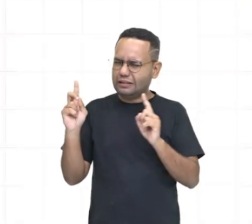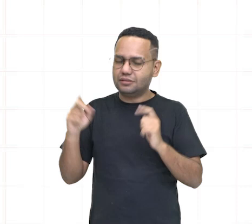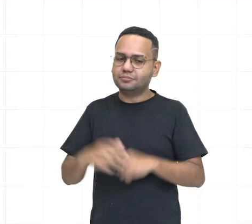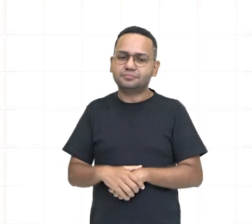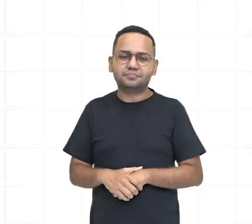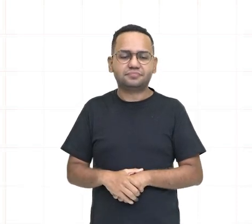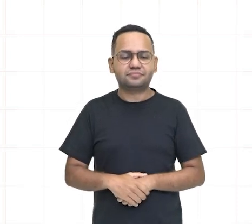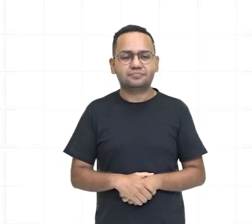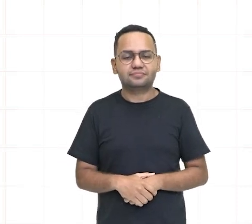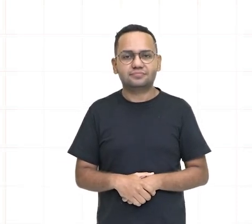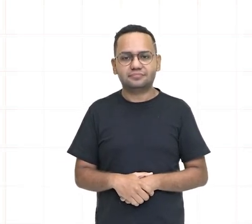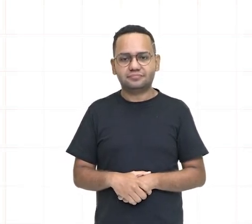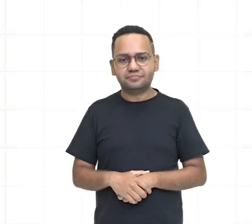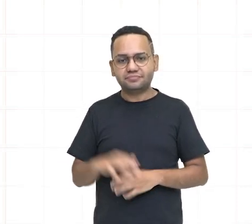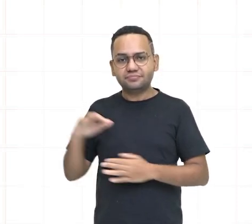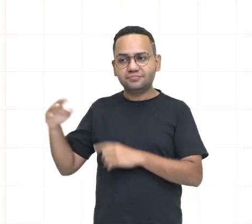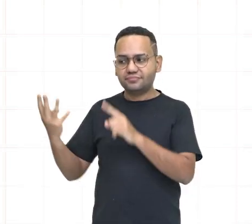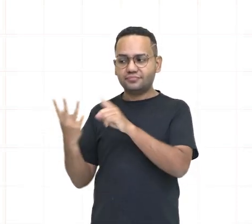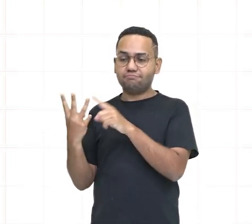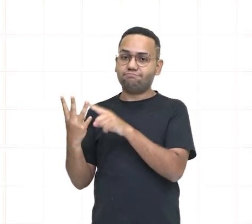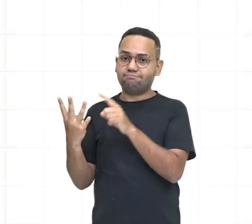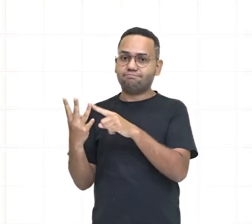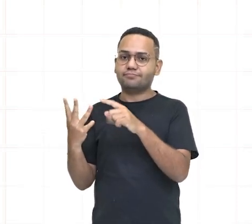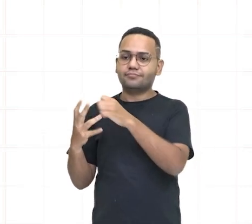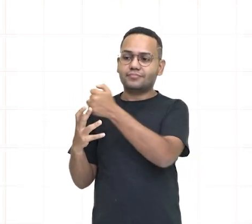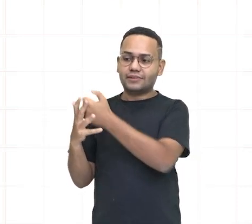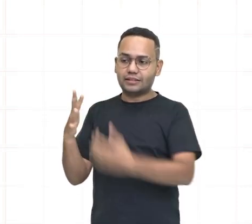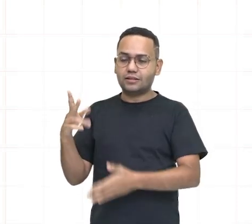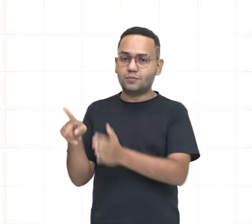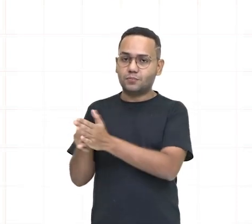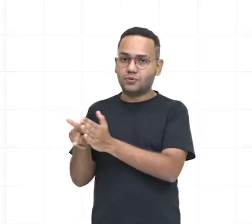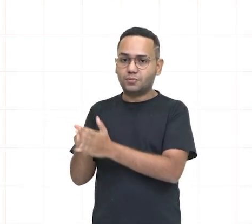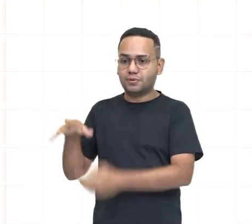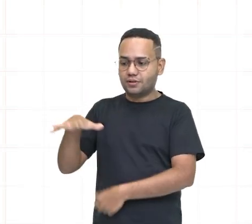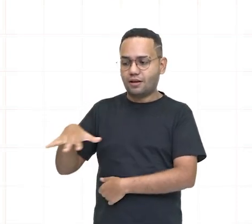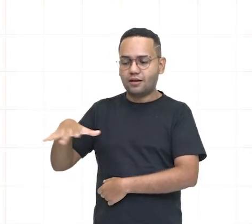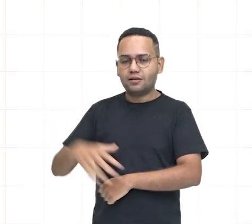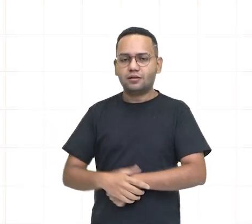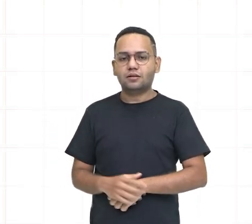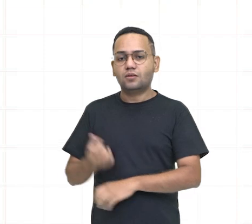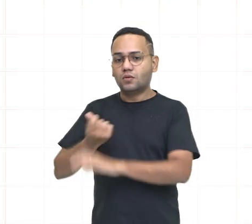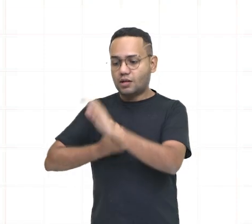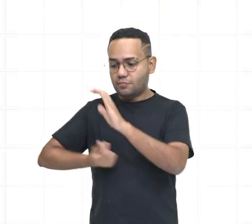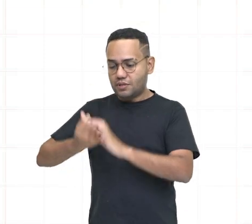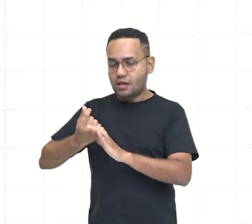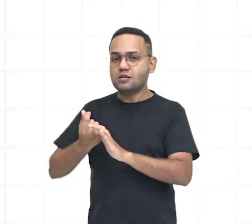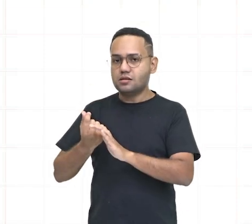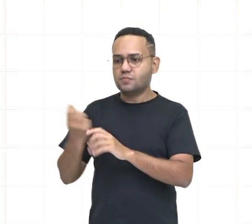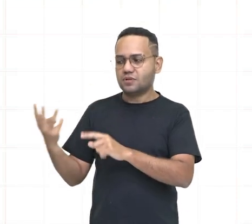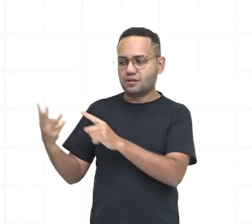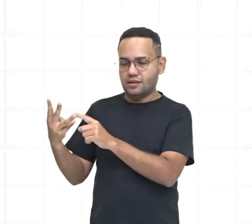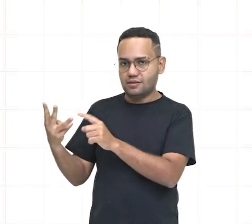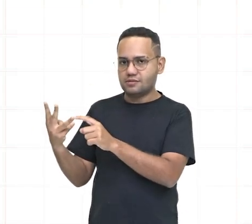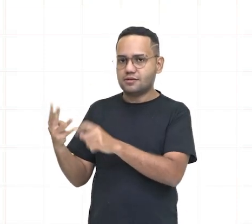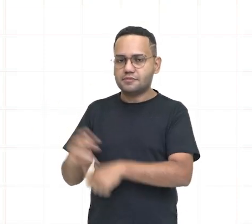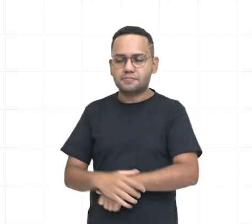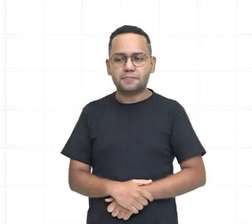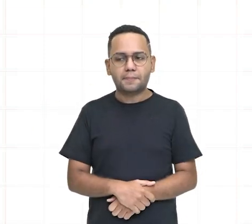vamos aí dar uma olhada sobre as características, né, do capitalismo nessa terceira revolução